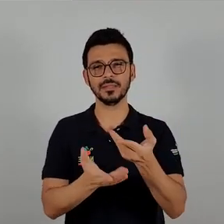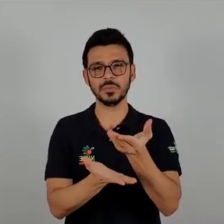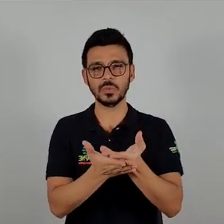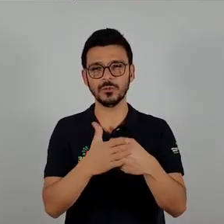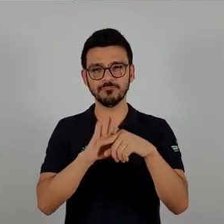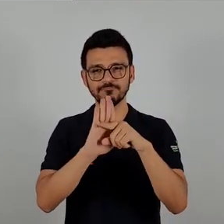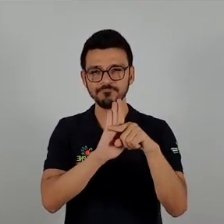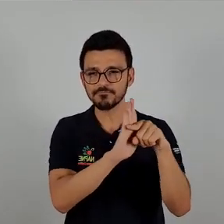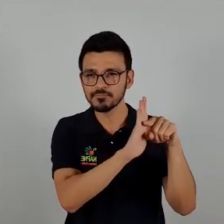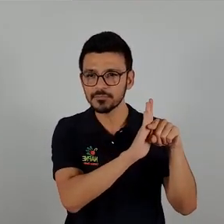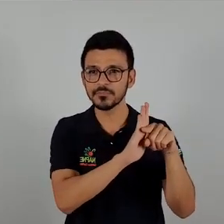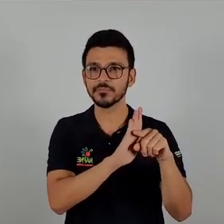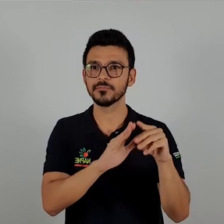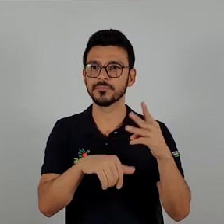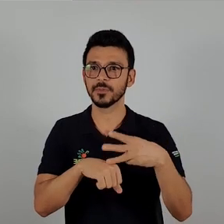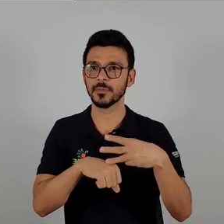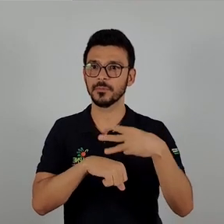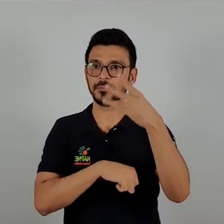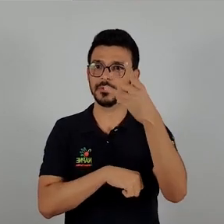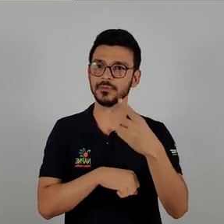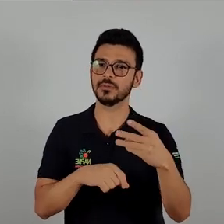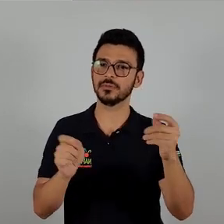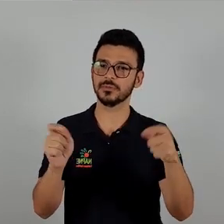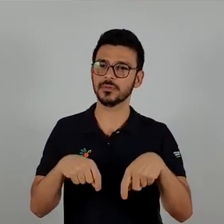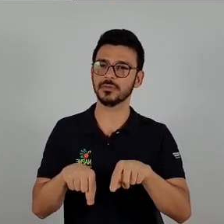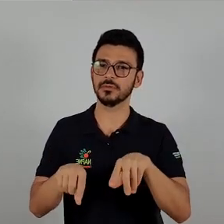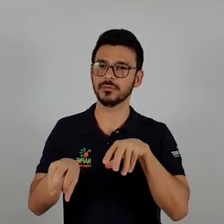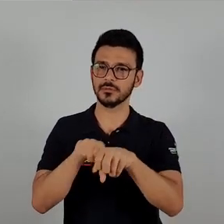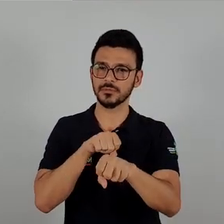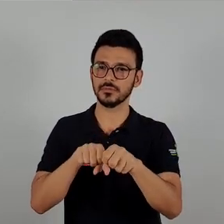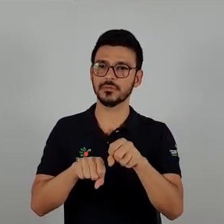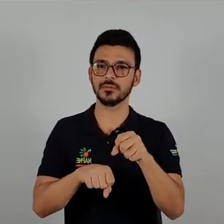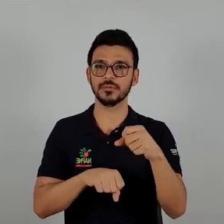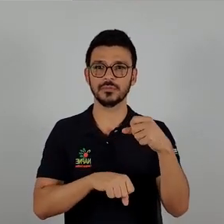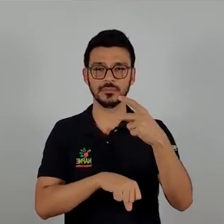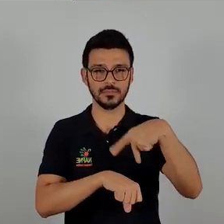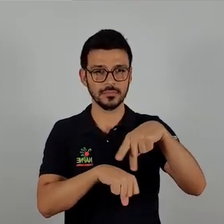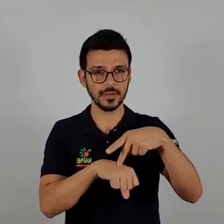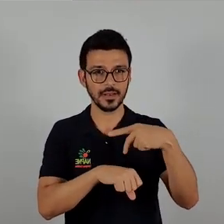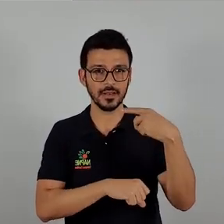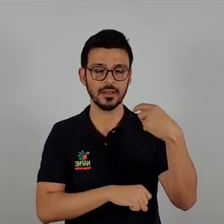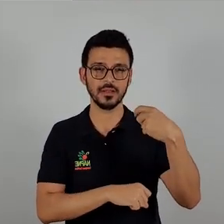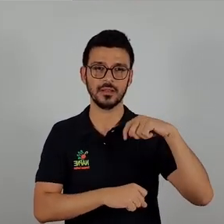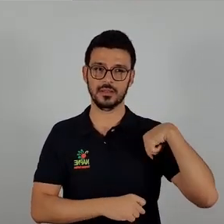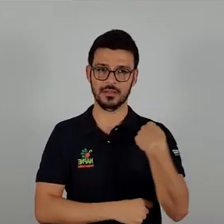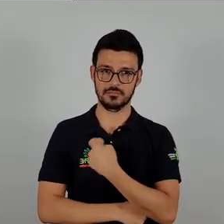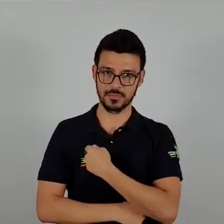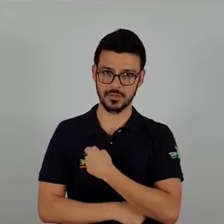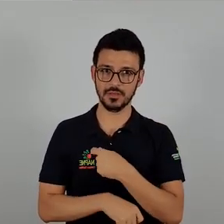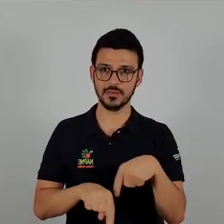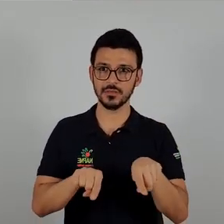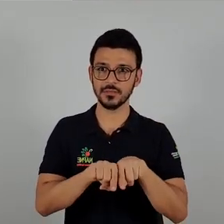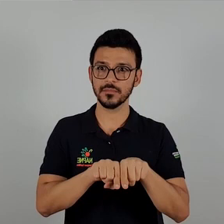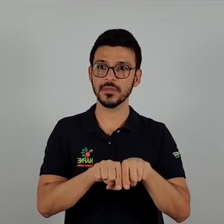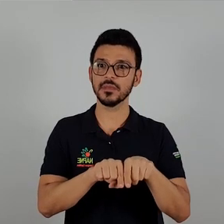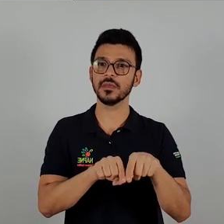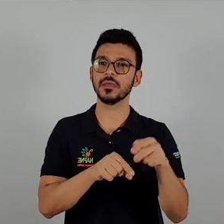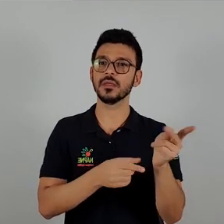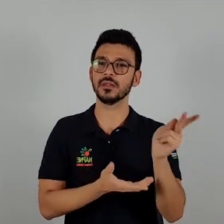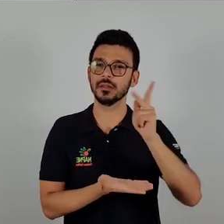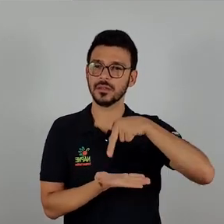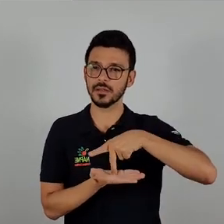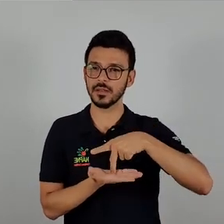fiz uma revalidação em período sanduíche, que a gente chama, né? Na Universidade de Yunnan, na China também, tá? Então, isso nos traz